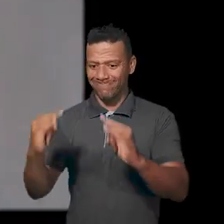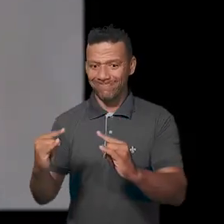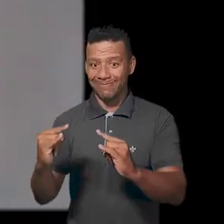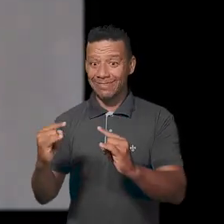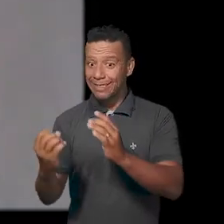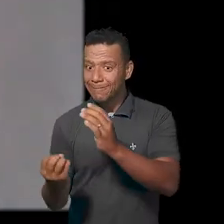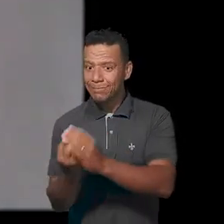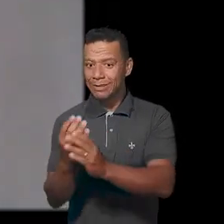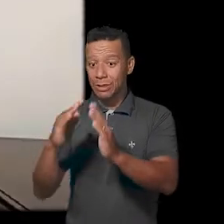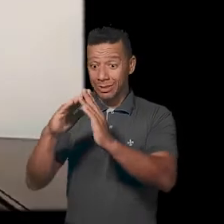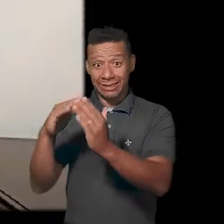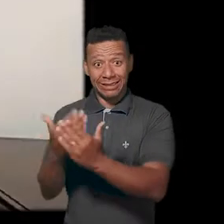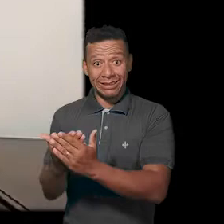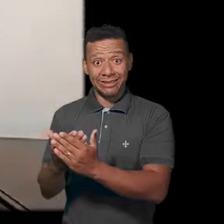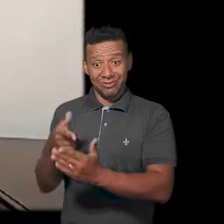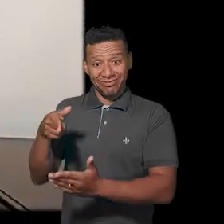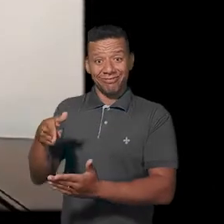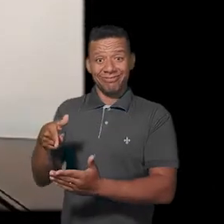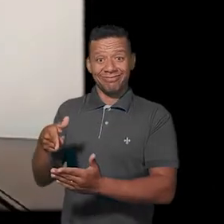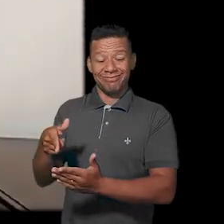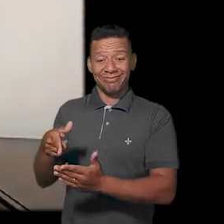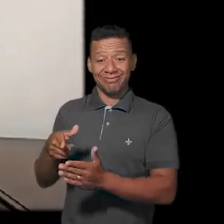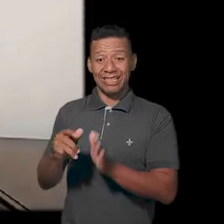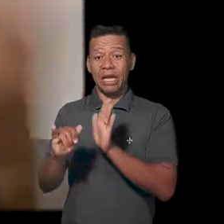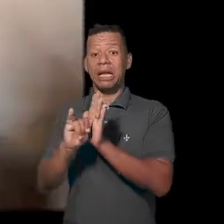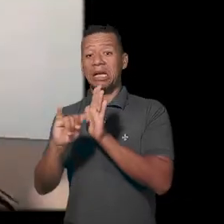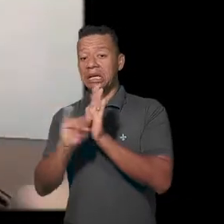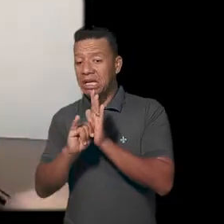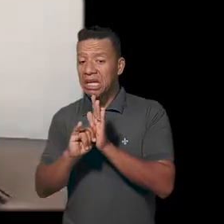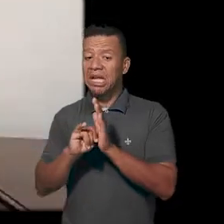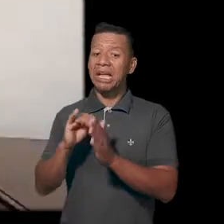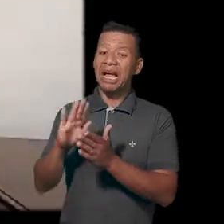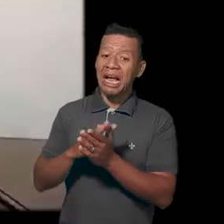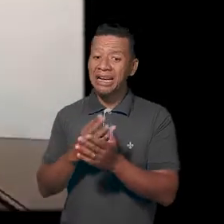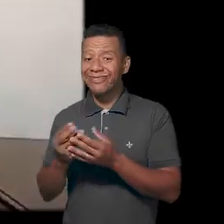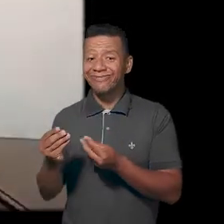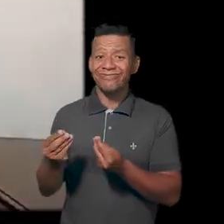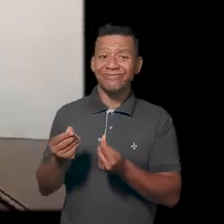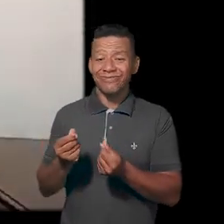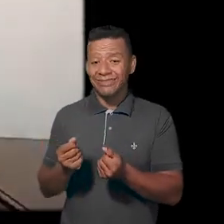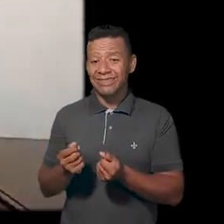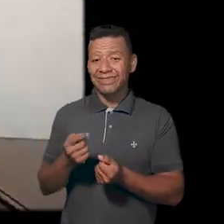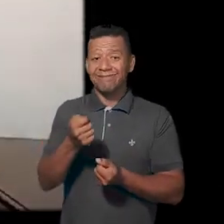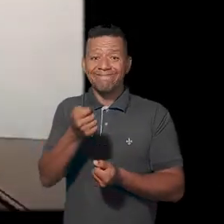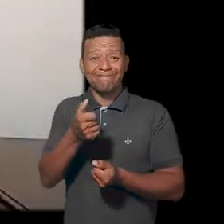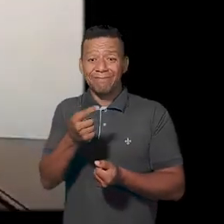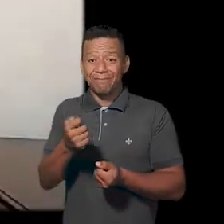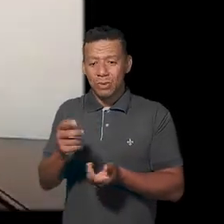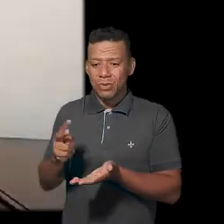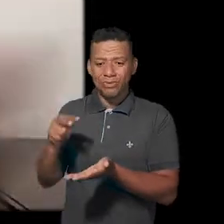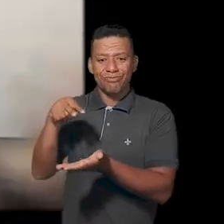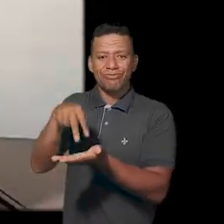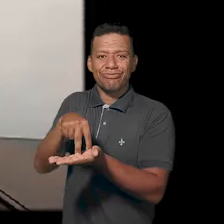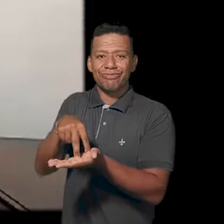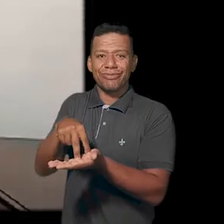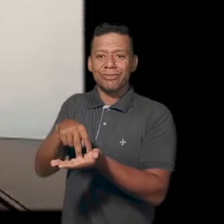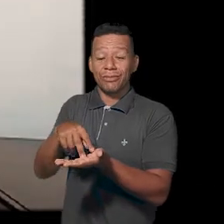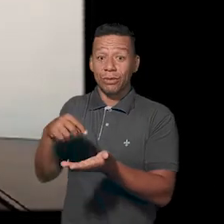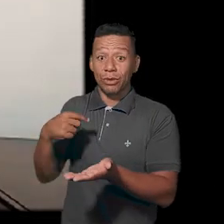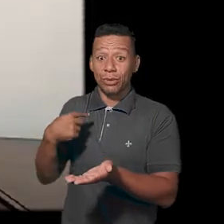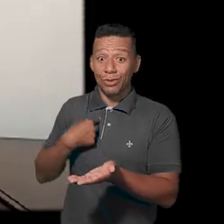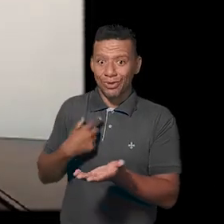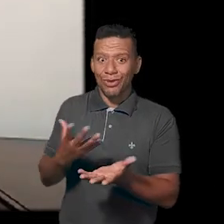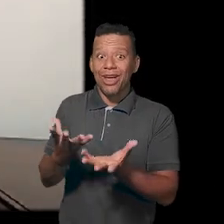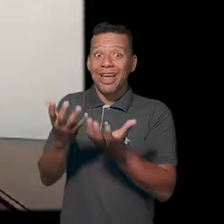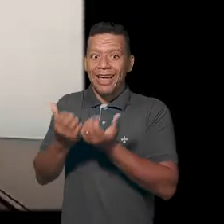da escola nacional. Rolou alguns editais, rolou uns vai, que era bom para a galera para apresentar. A gente ganhou o nosso